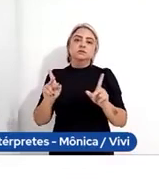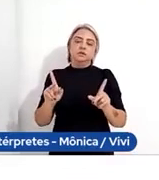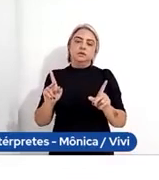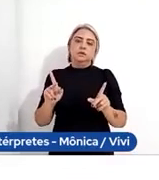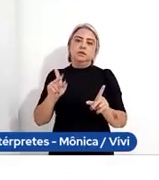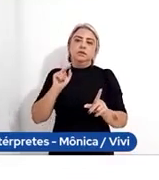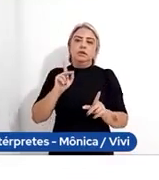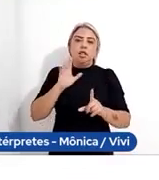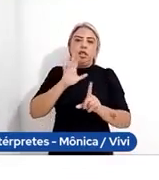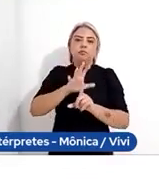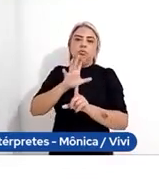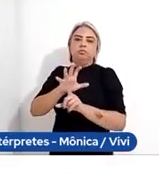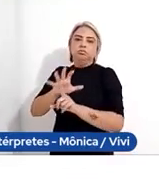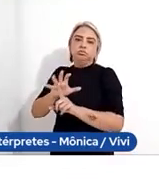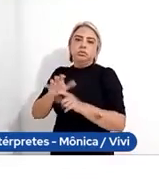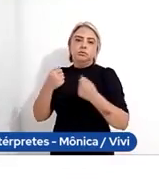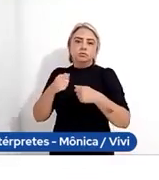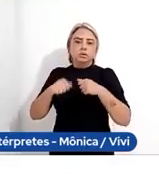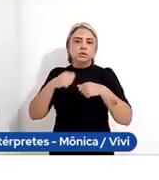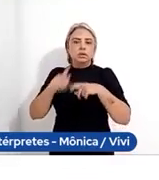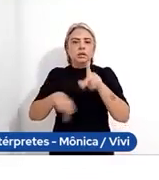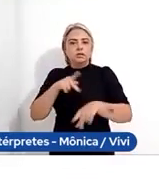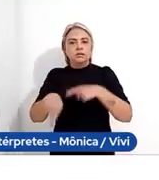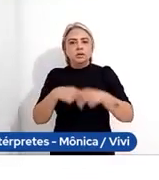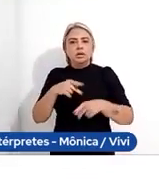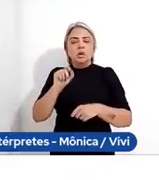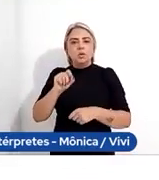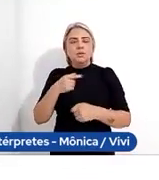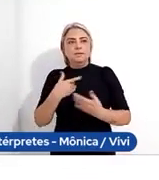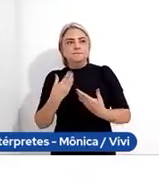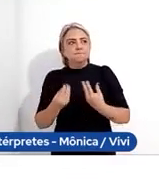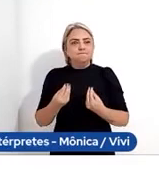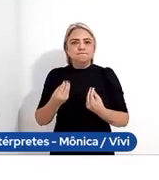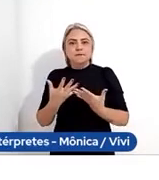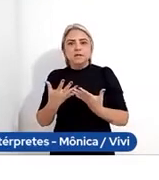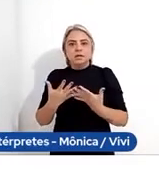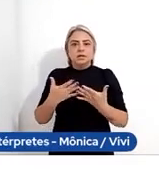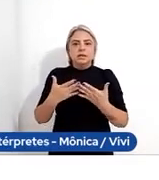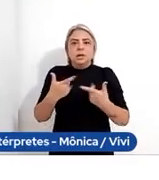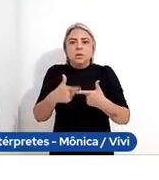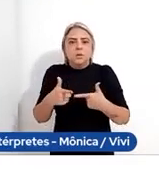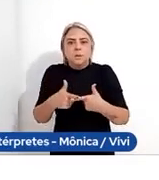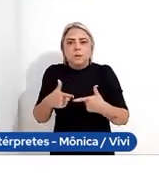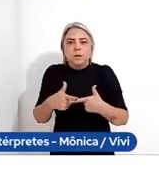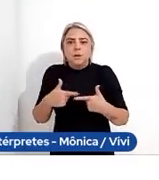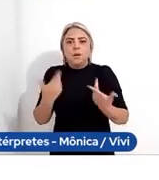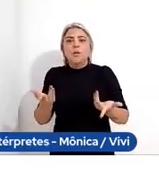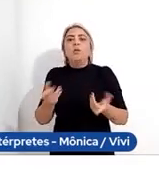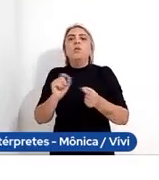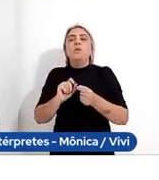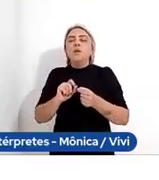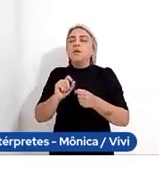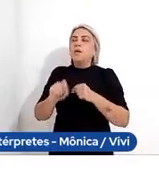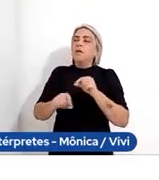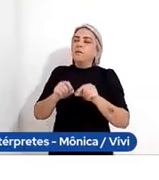sendo pressionado pelas demandas da própria população, o que nos deixa numa encruzilhada. O que a gente deve fazer como um